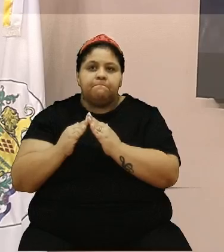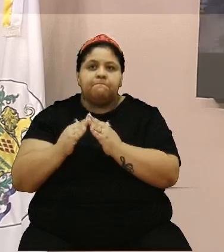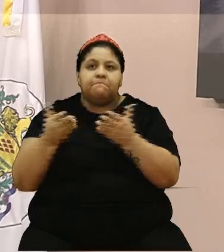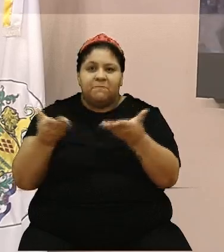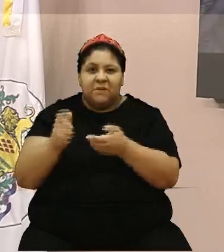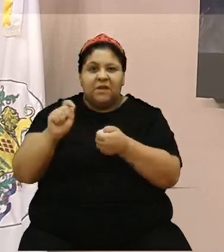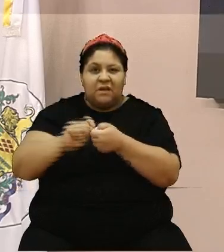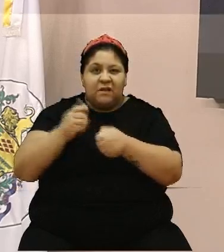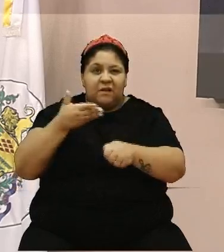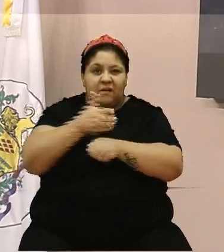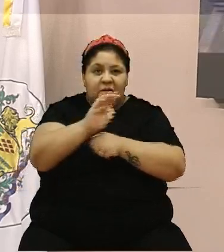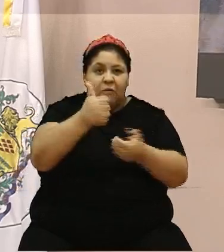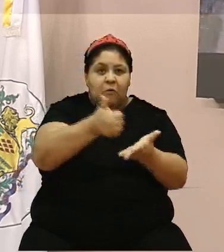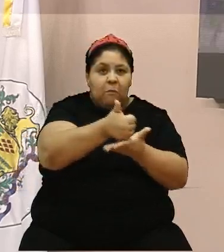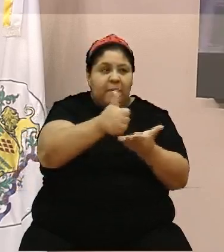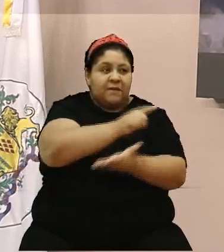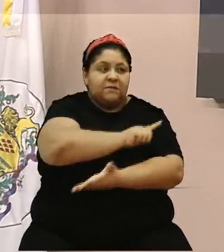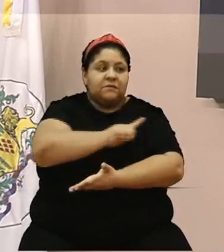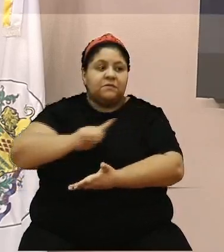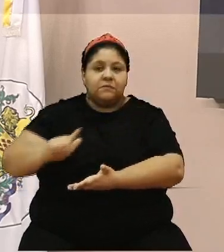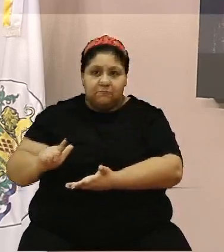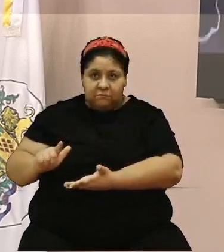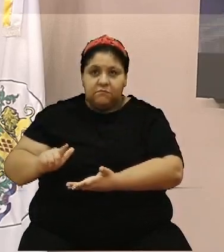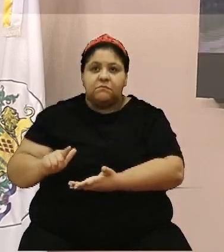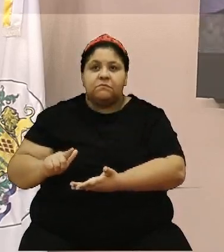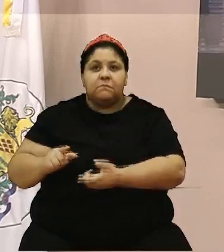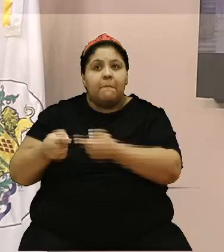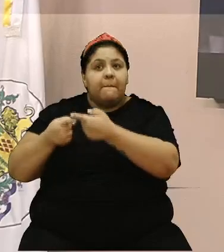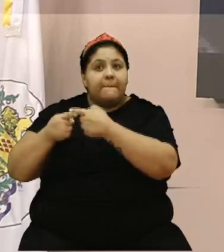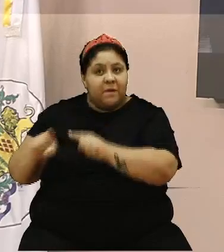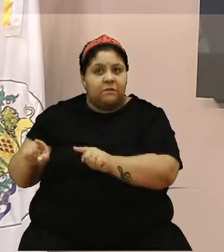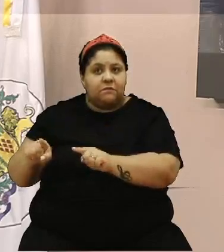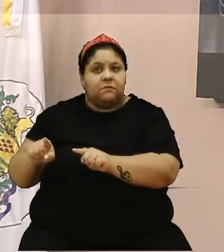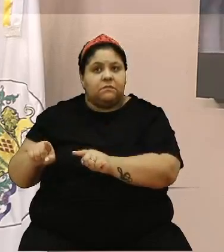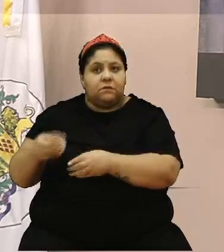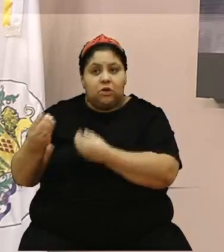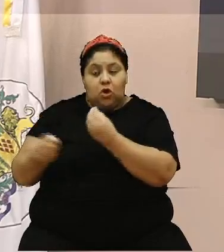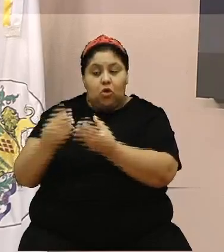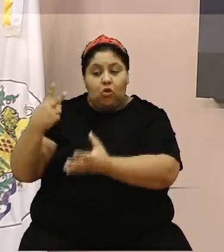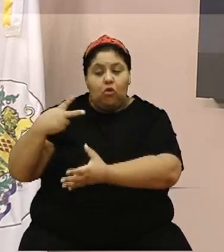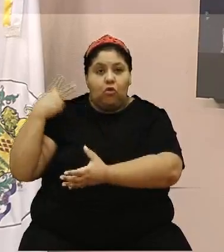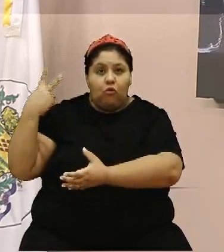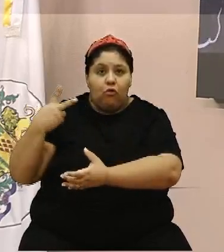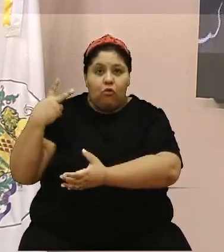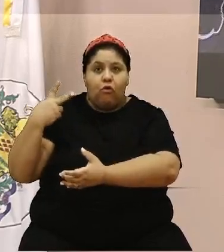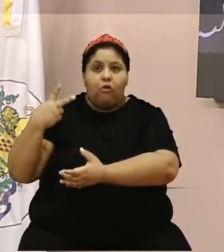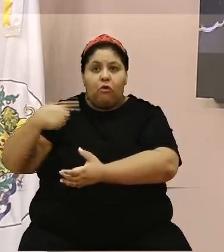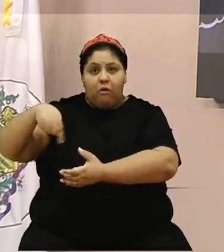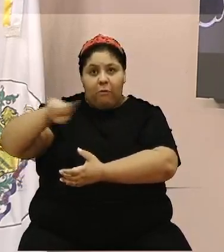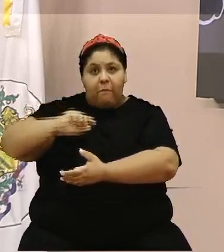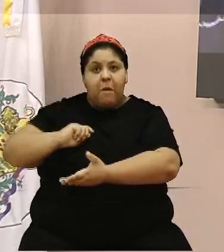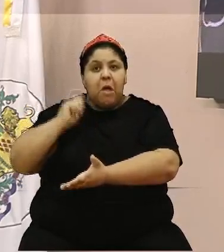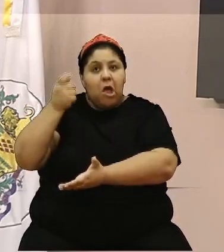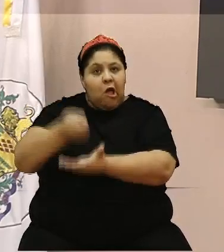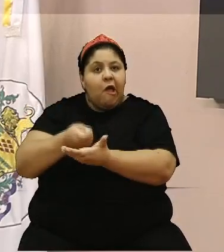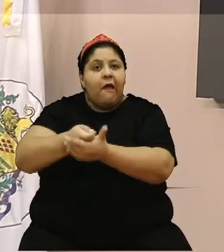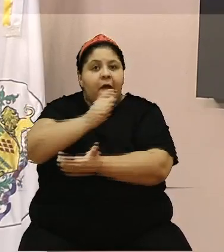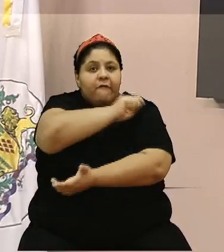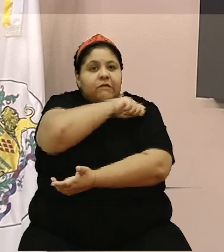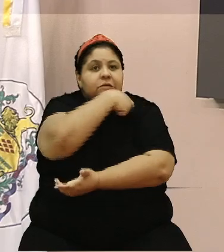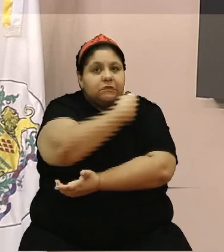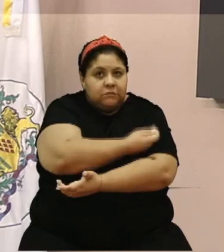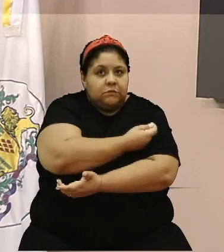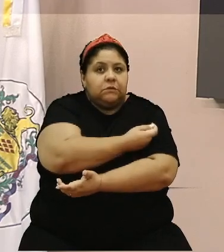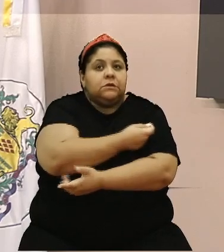faço parte da base do governo, mas, enquanto parlamentar, enquanto vereadora, meu dever é fiscalizar